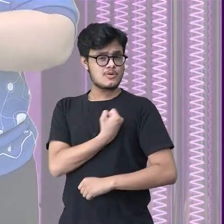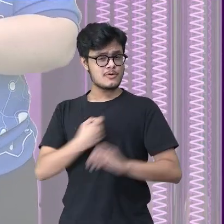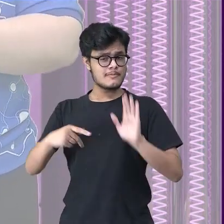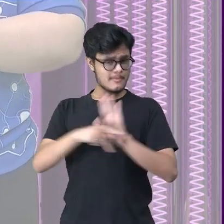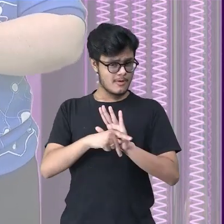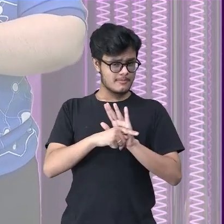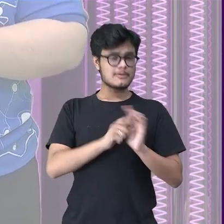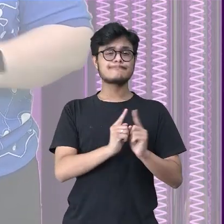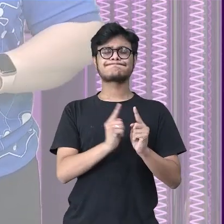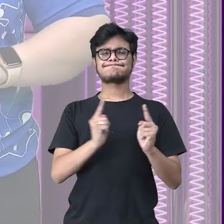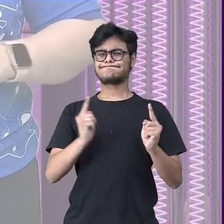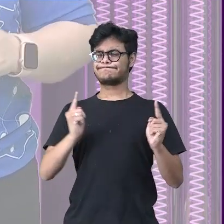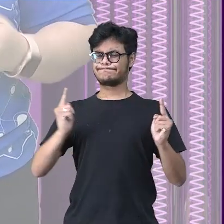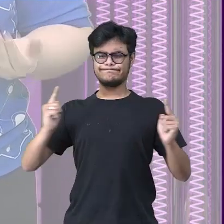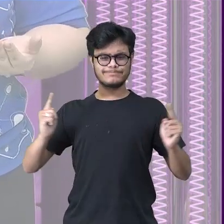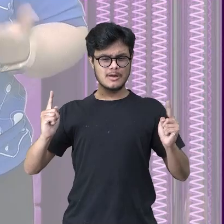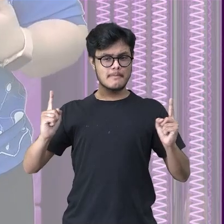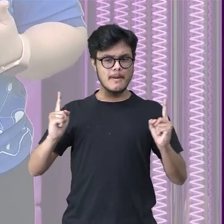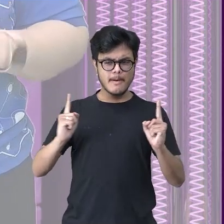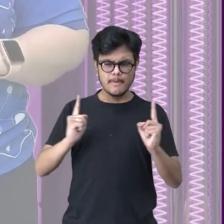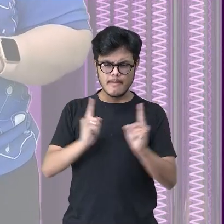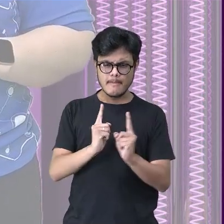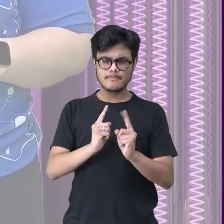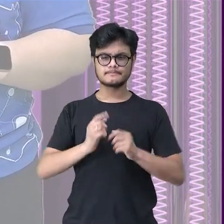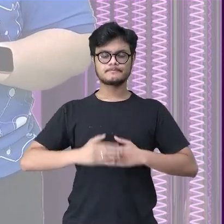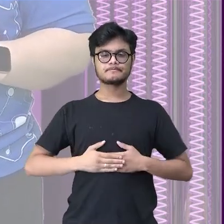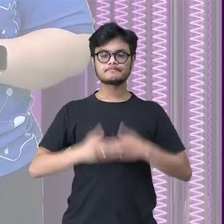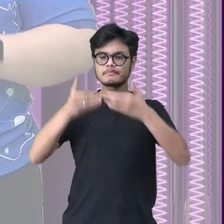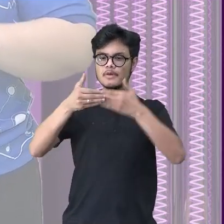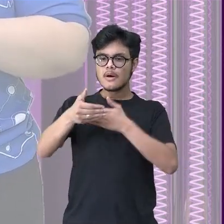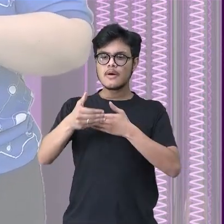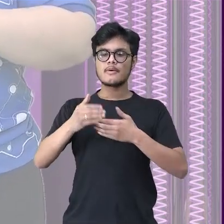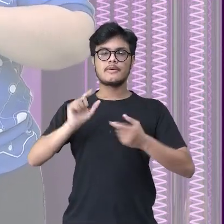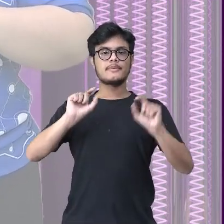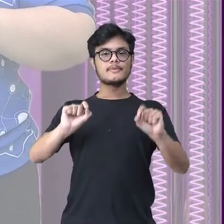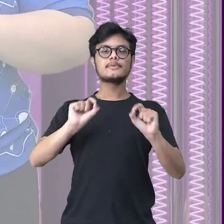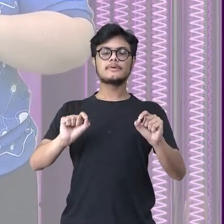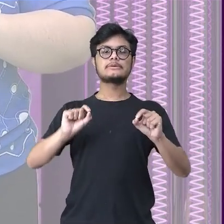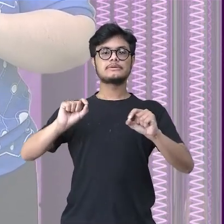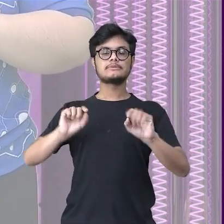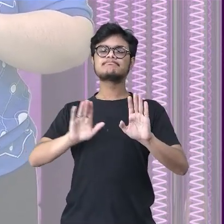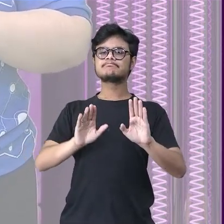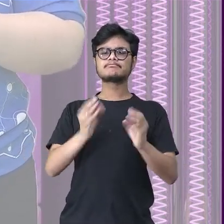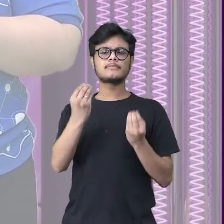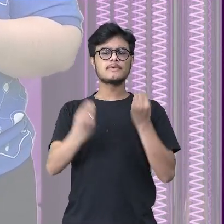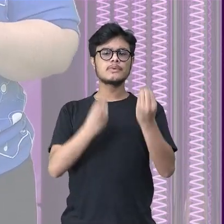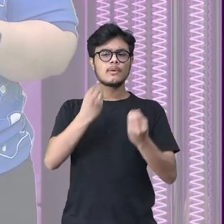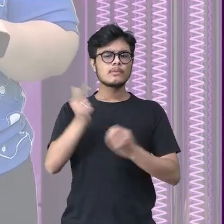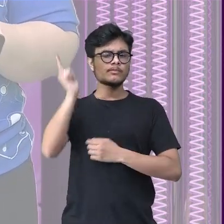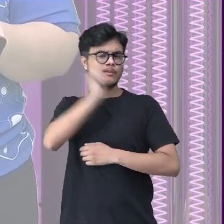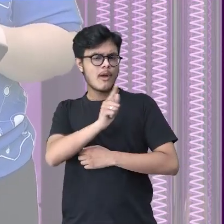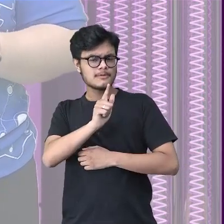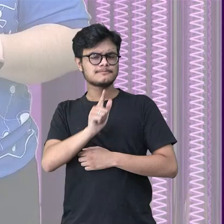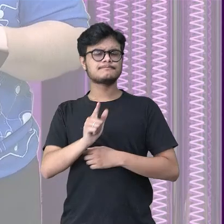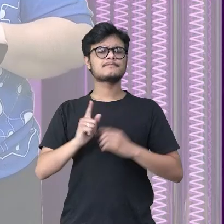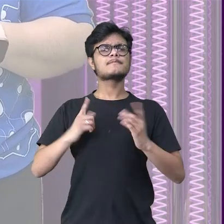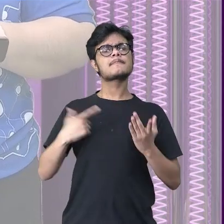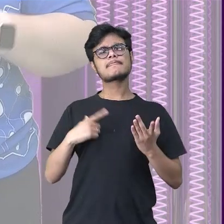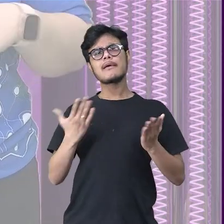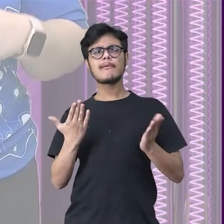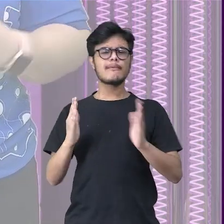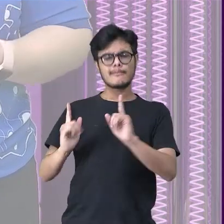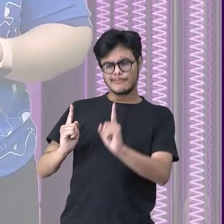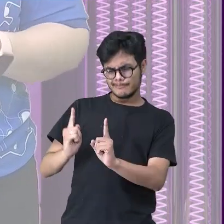muito pequenas, certo? Para iniciar, vamos ver aí as unidades de medida para medir distâncias que são